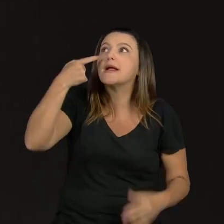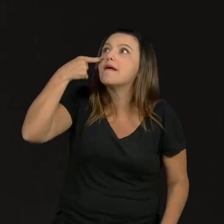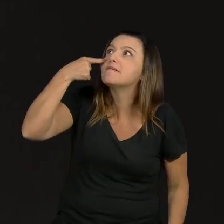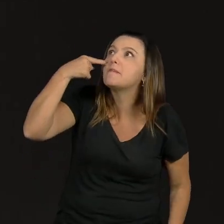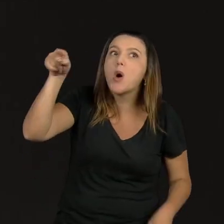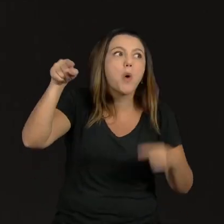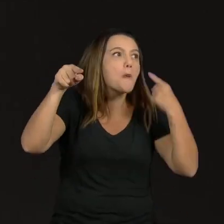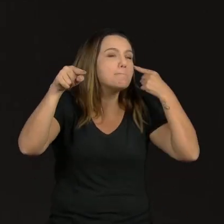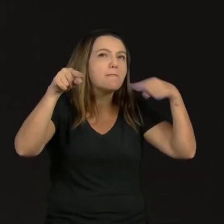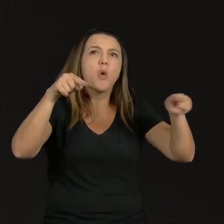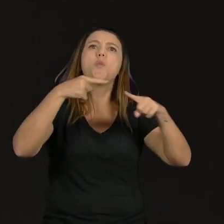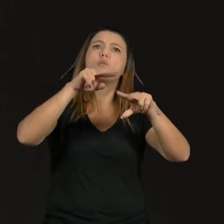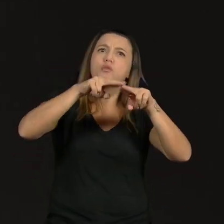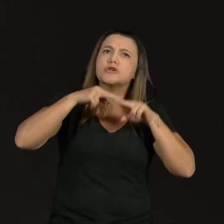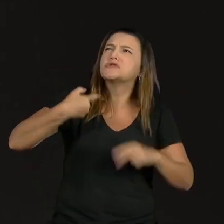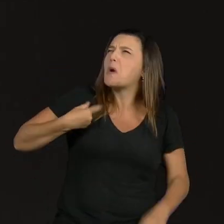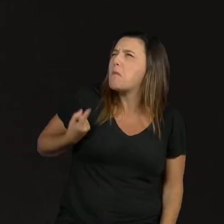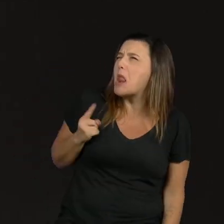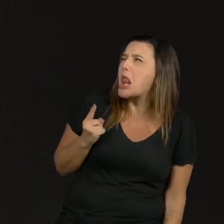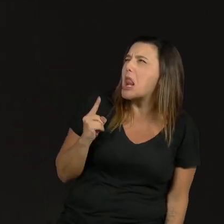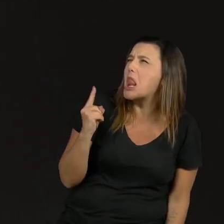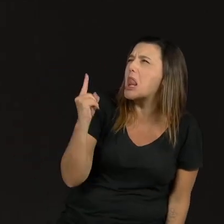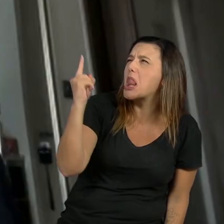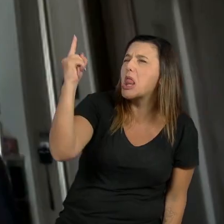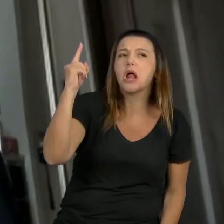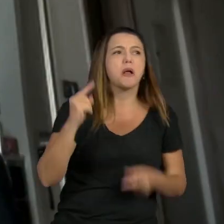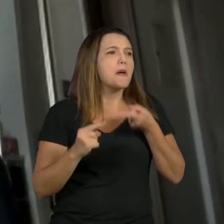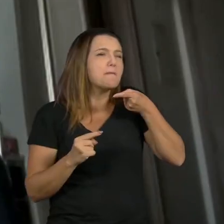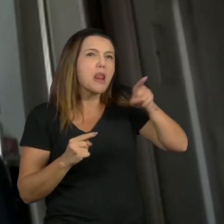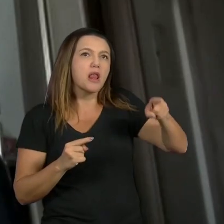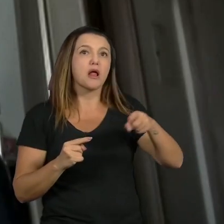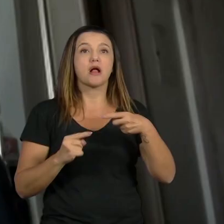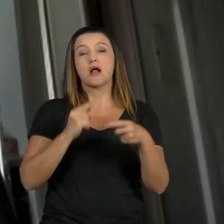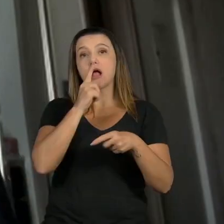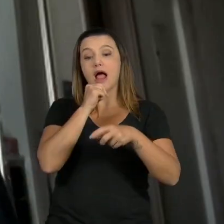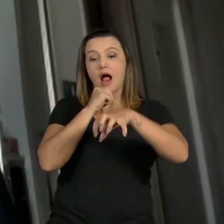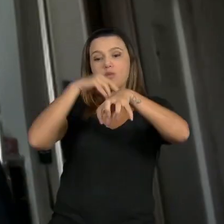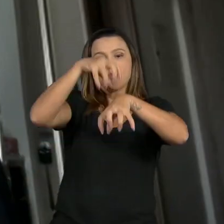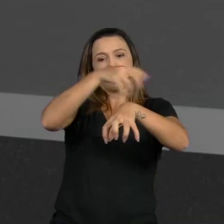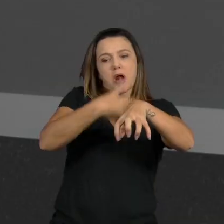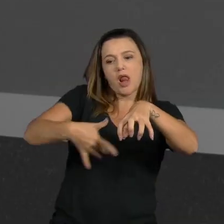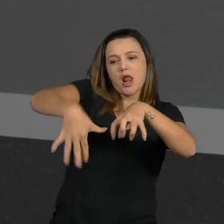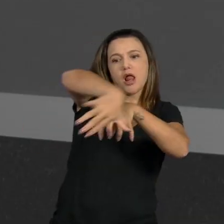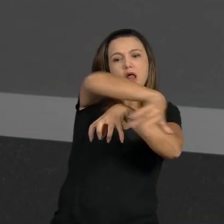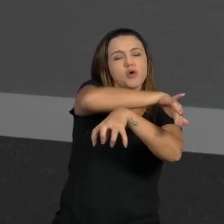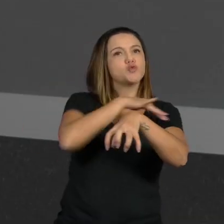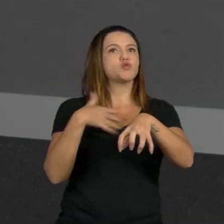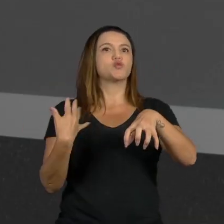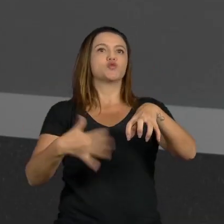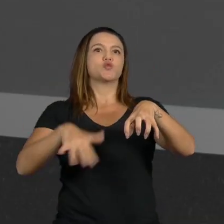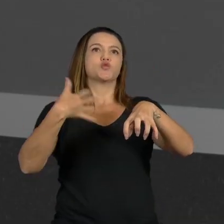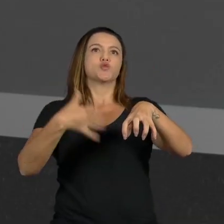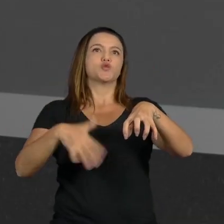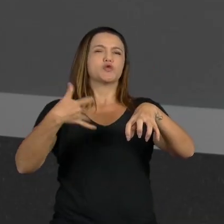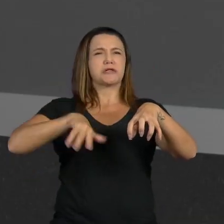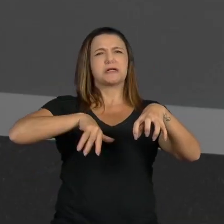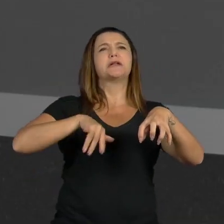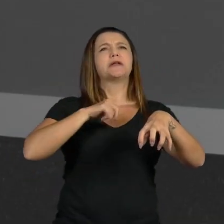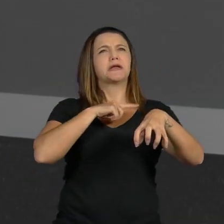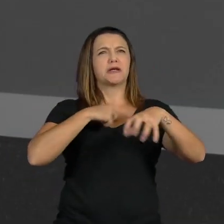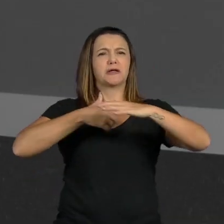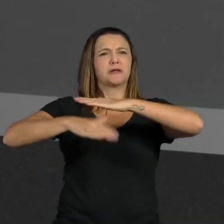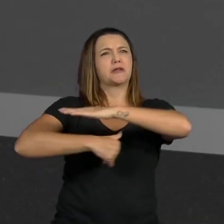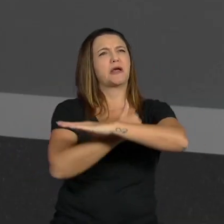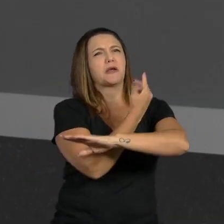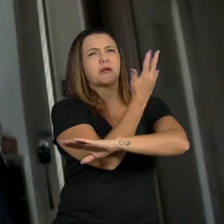vou sempre para regiões mais remotas e, de preferência, ilhas, né, que são riquíssimas em biodiversidade. E você tem sentido alguma diferença em relação